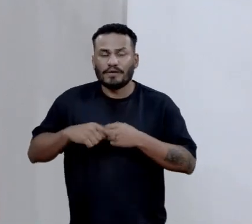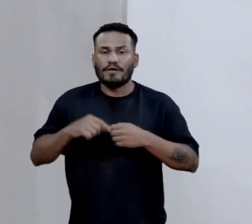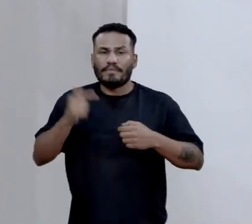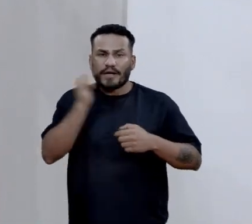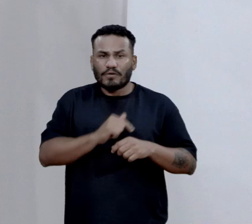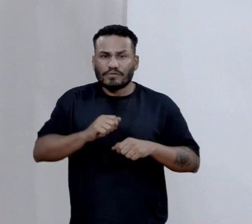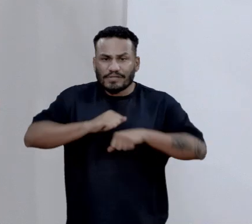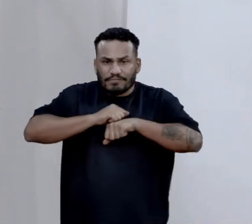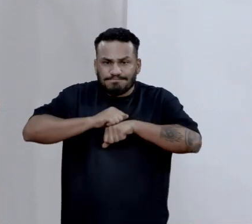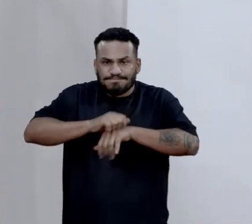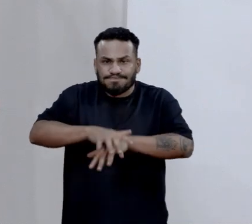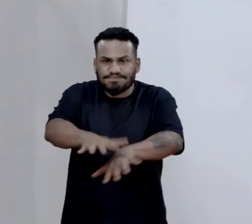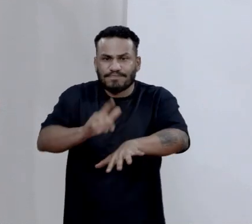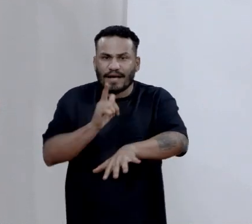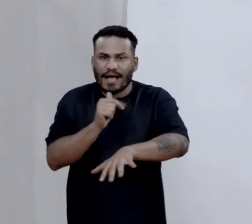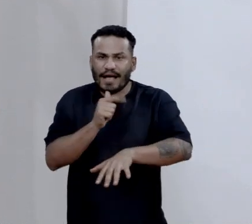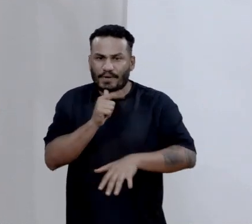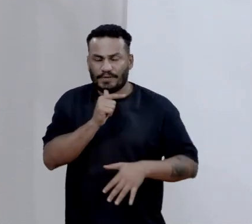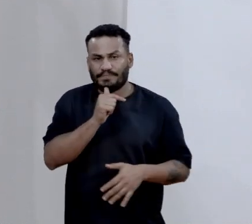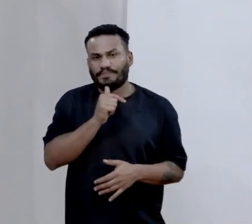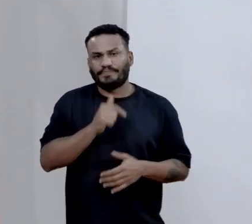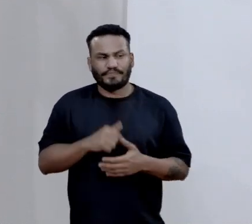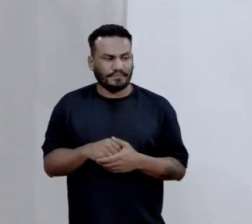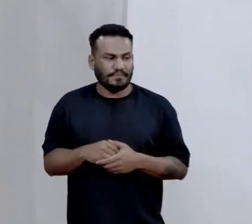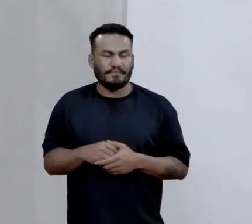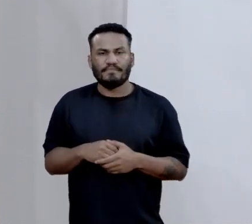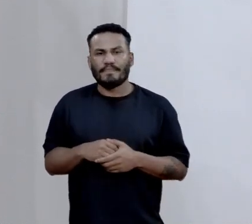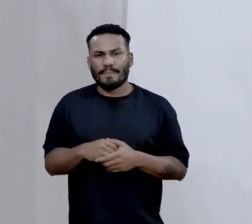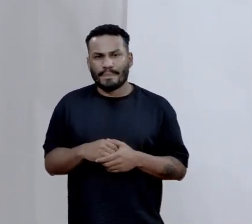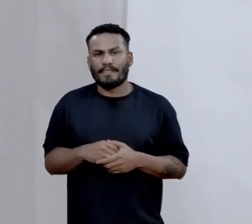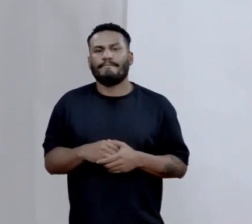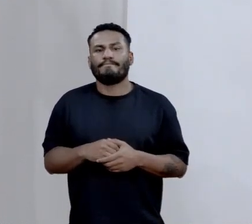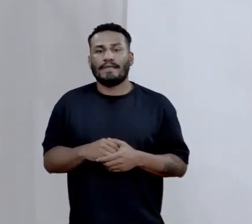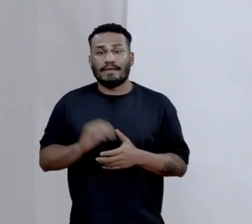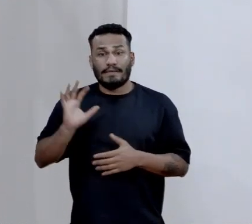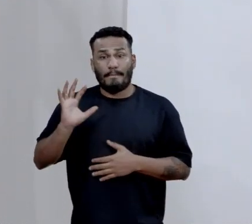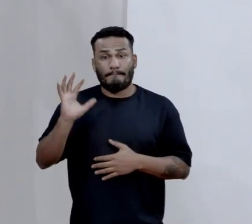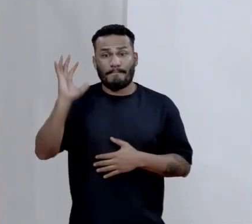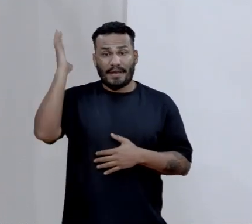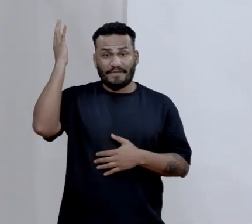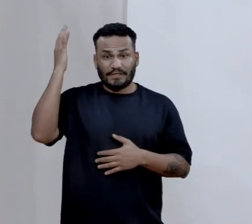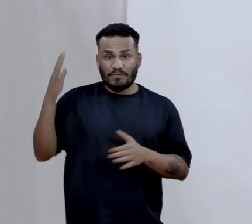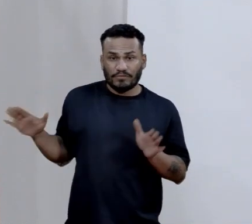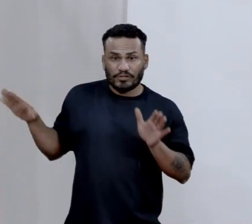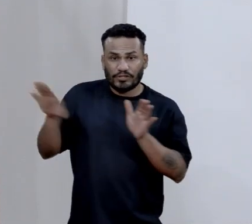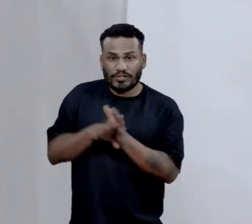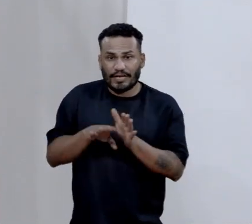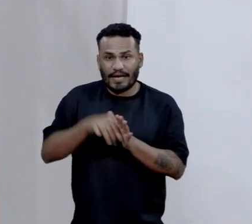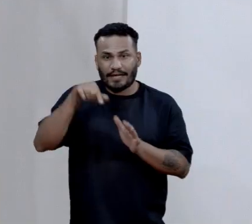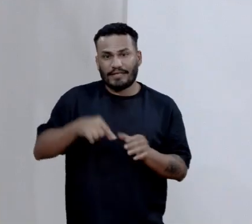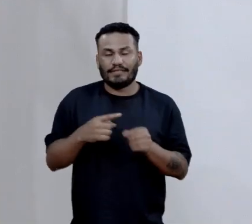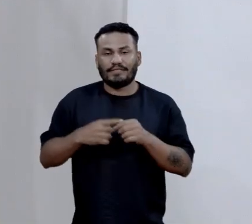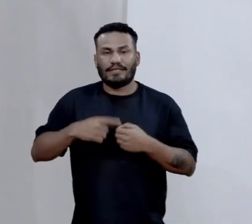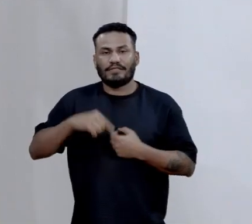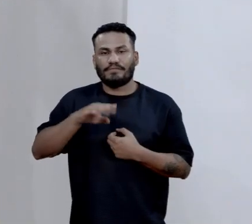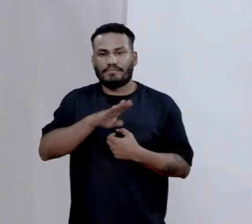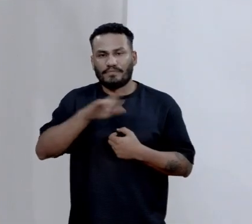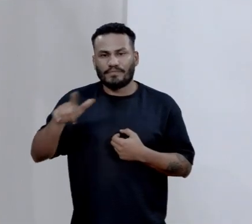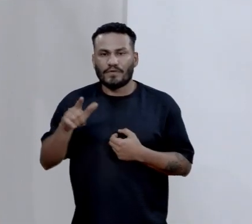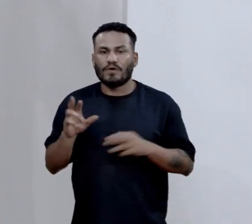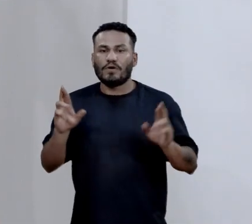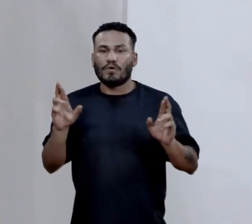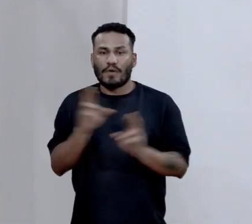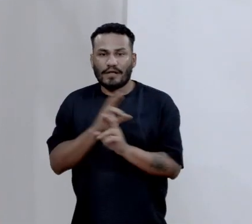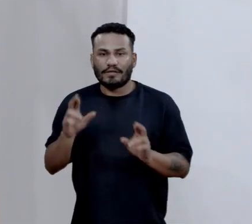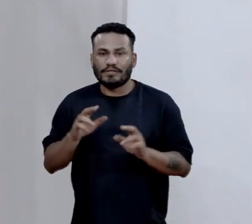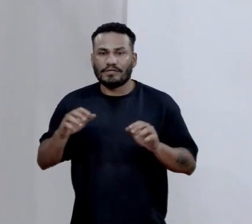vazão a essa água que está na previsão de chegada aqui ao nosso município com